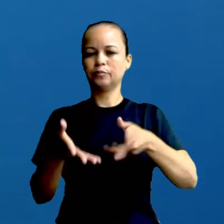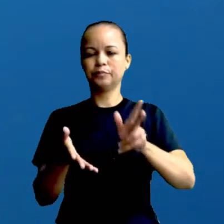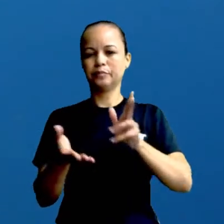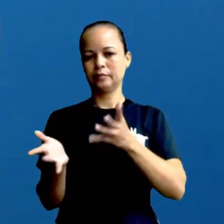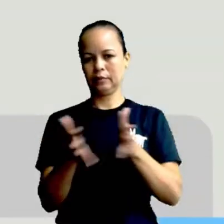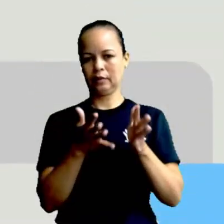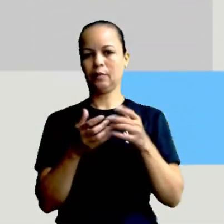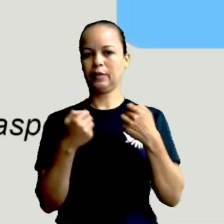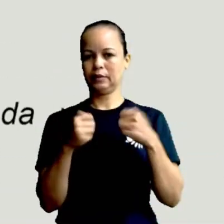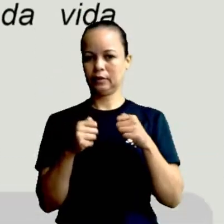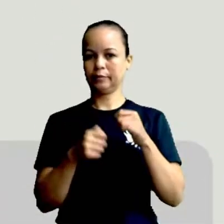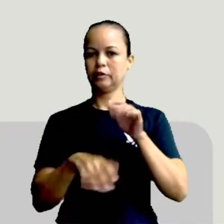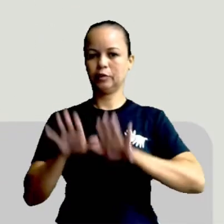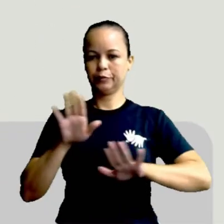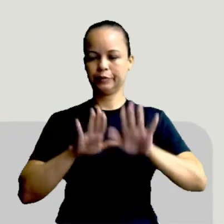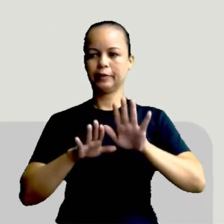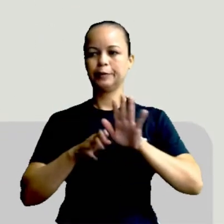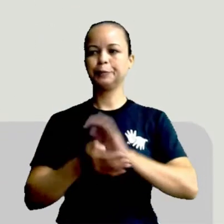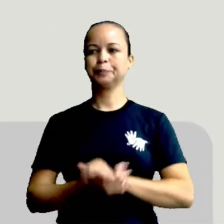Vamos lá?